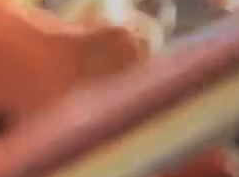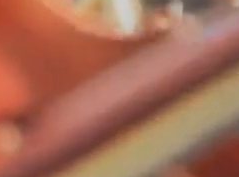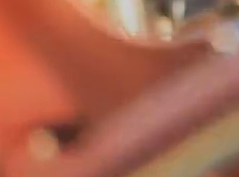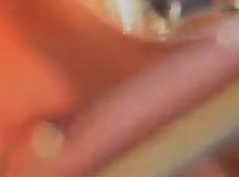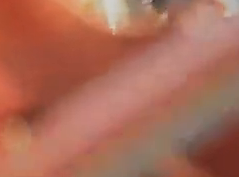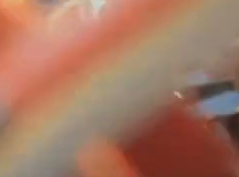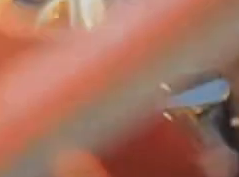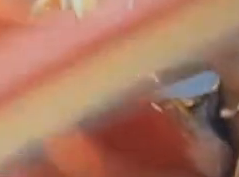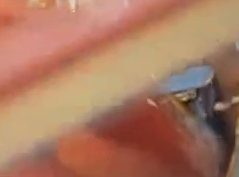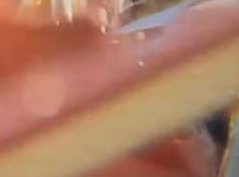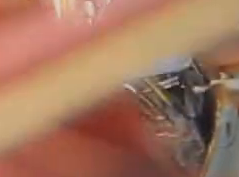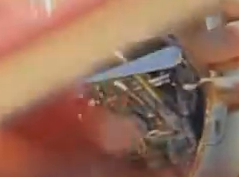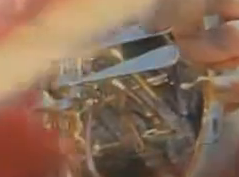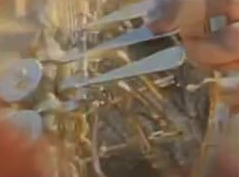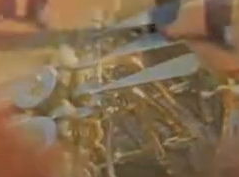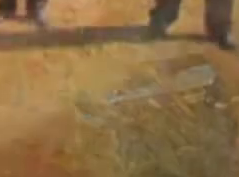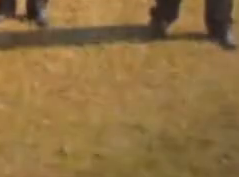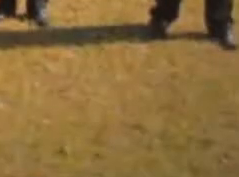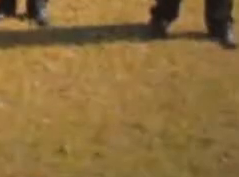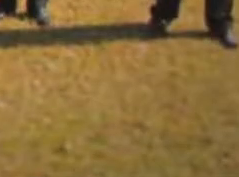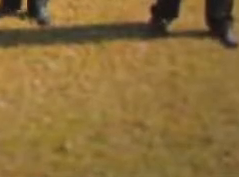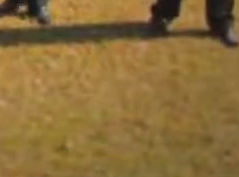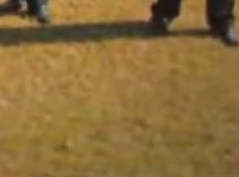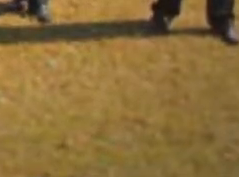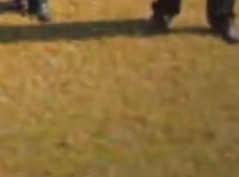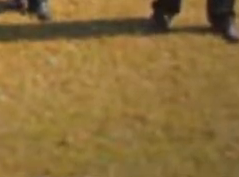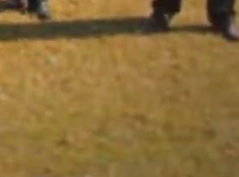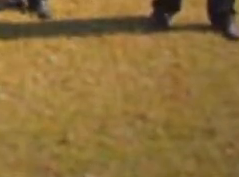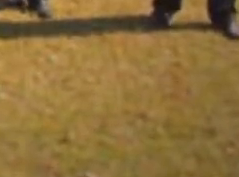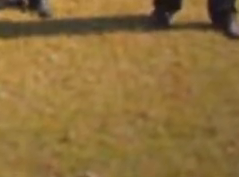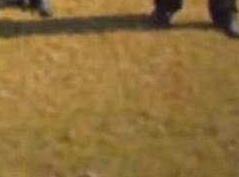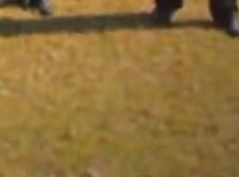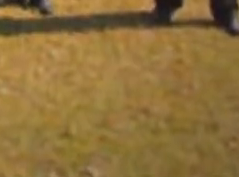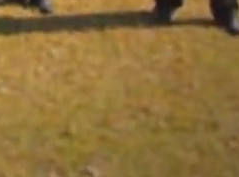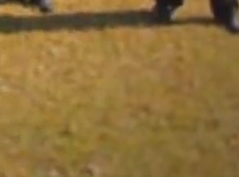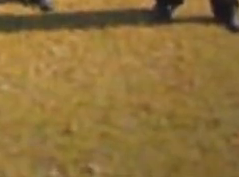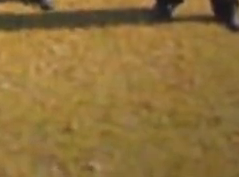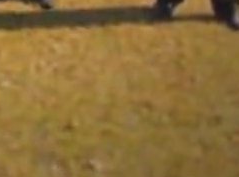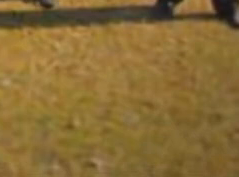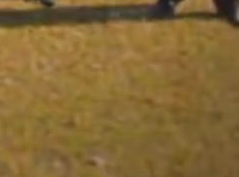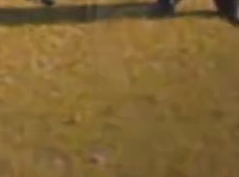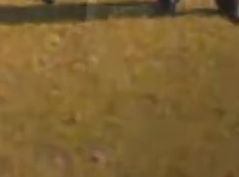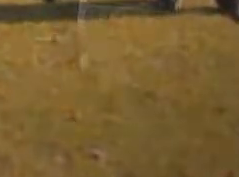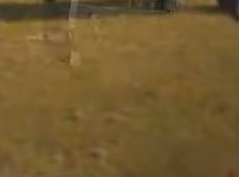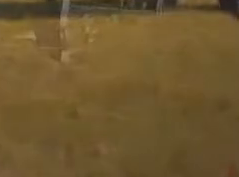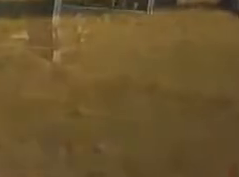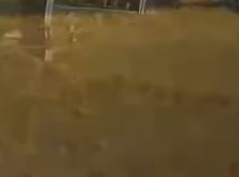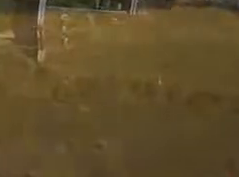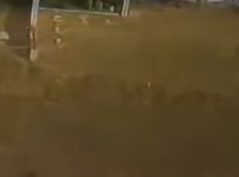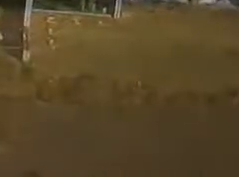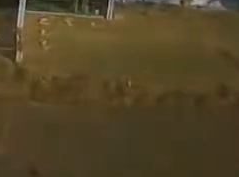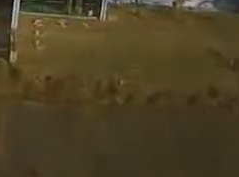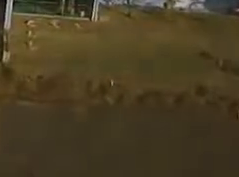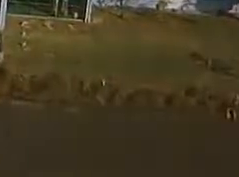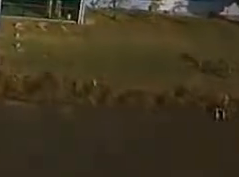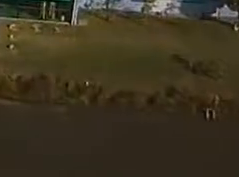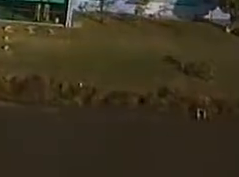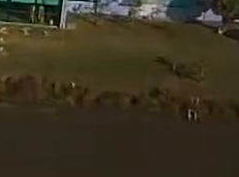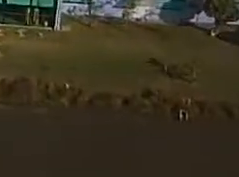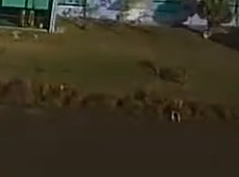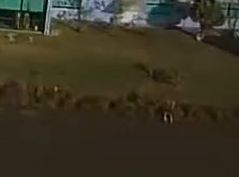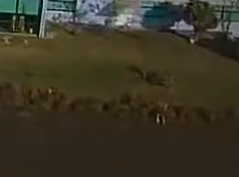salve, salve, Brasil de amor eterno seja símbolo. O lábaro que